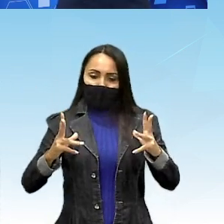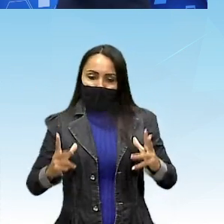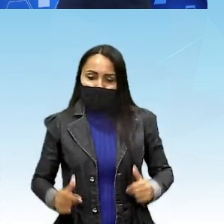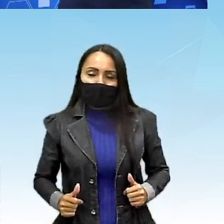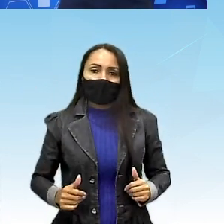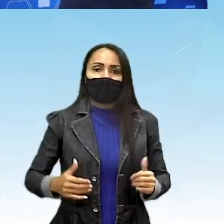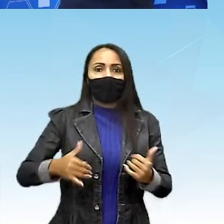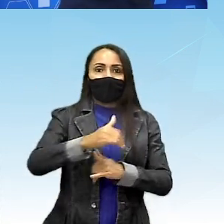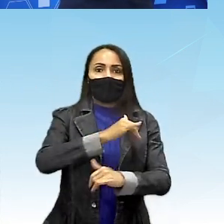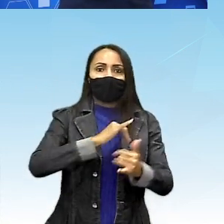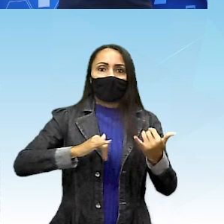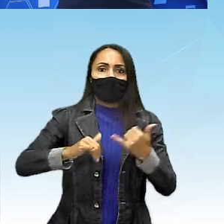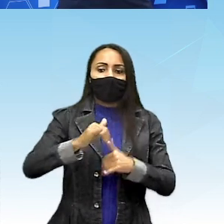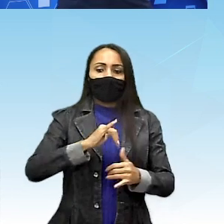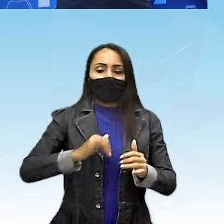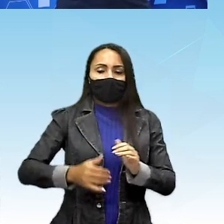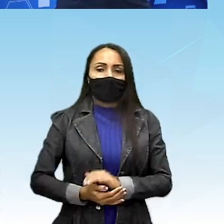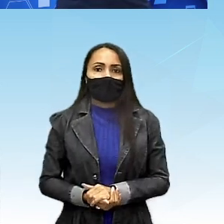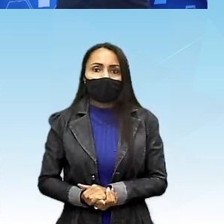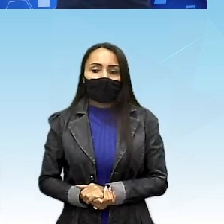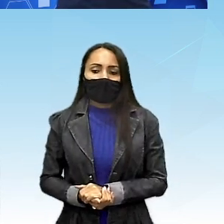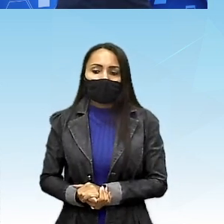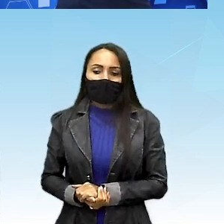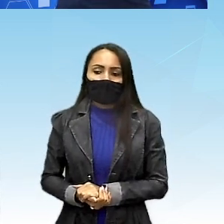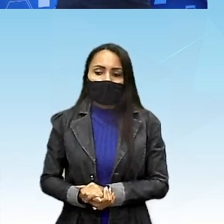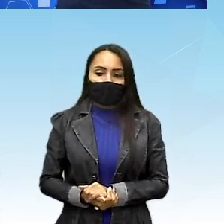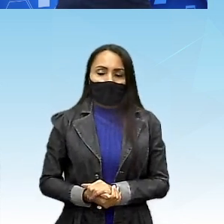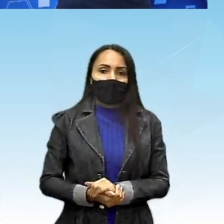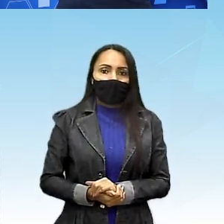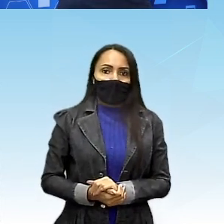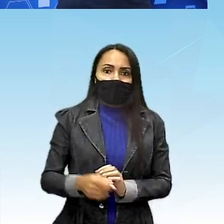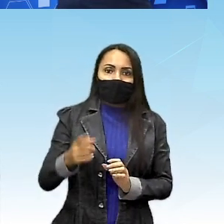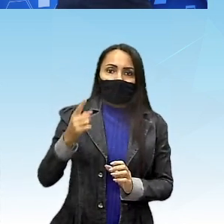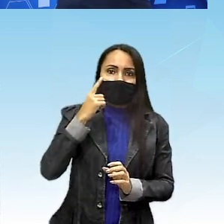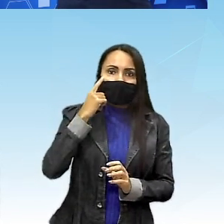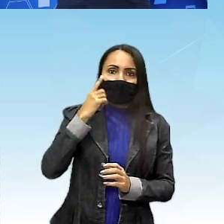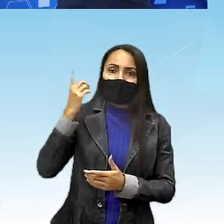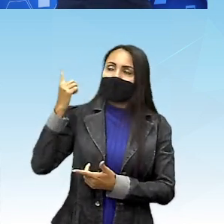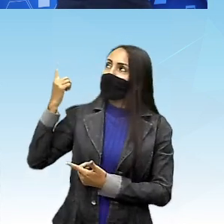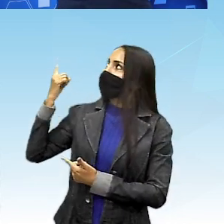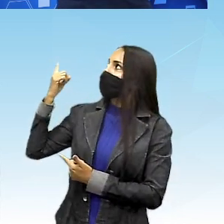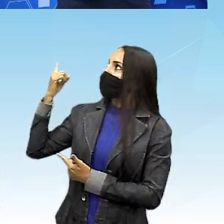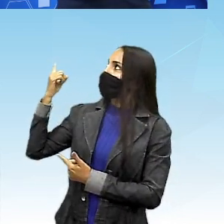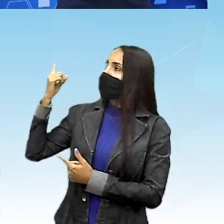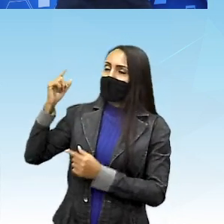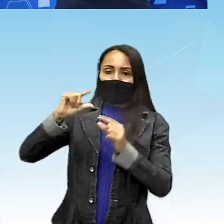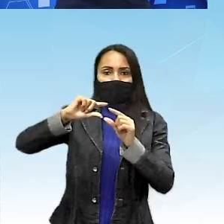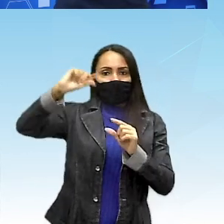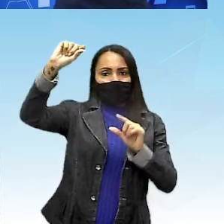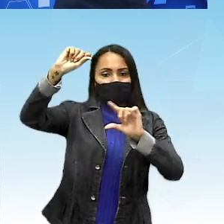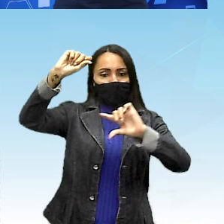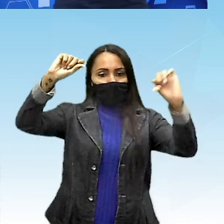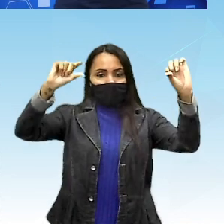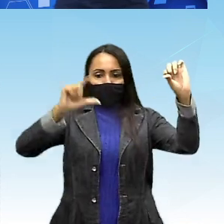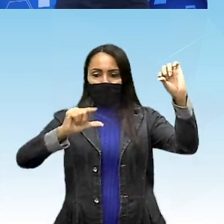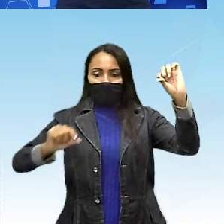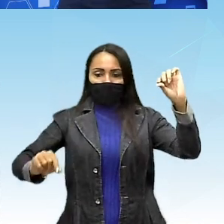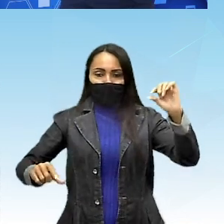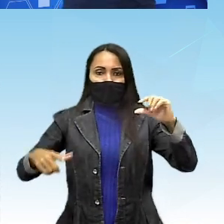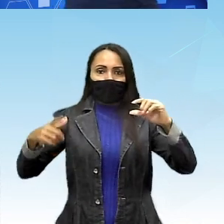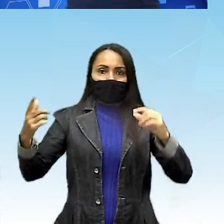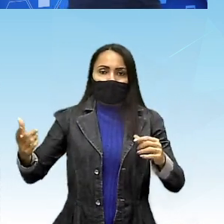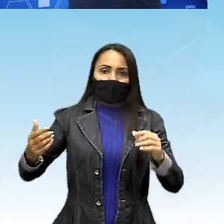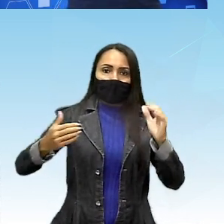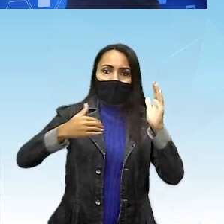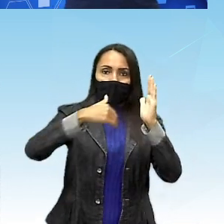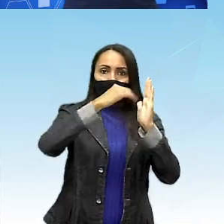contudo, as pás, essas pás aí da hélice, né, essas hélices, elas deveriam estar sendo pintadas um